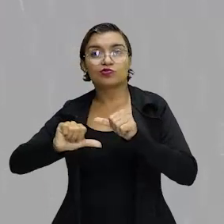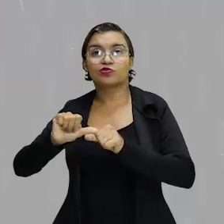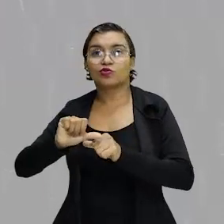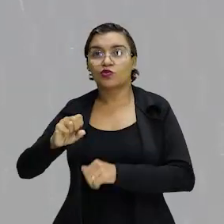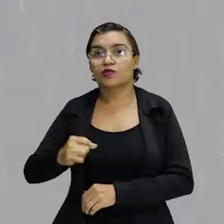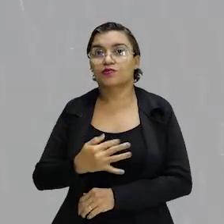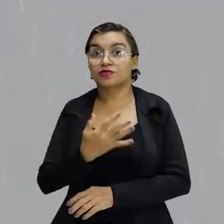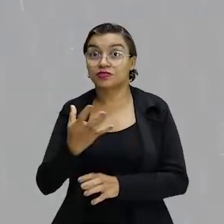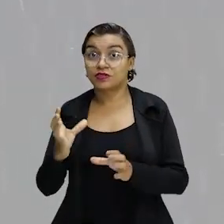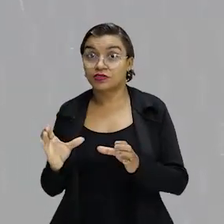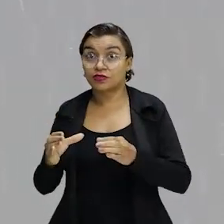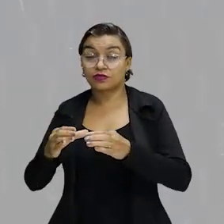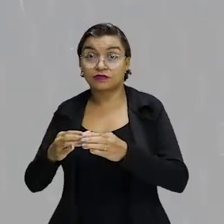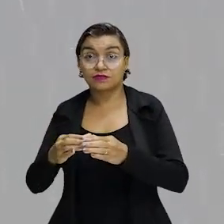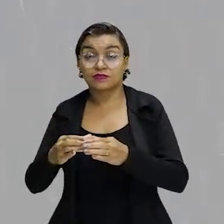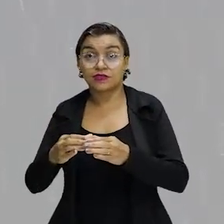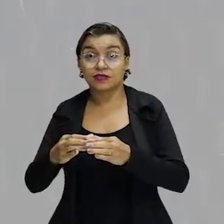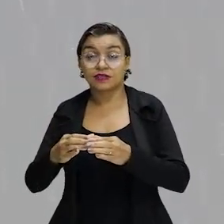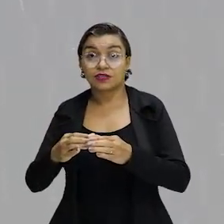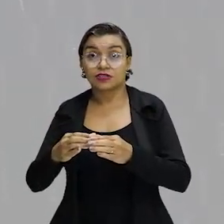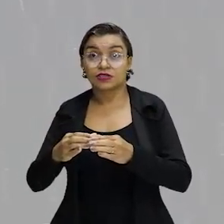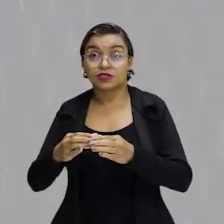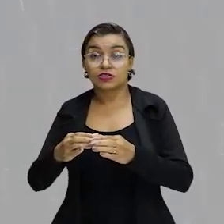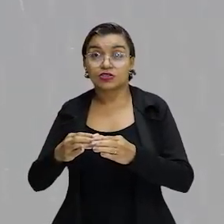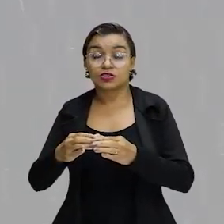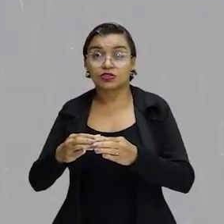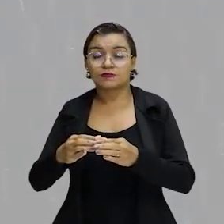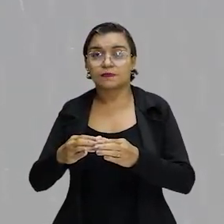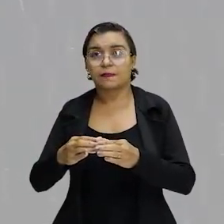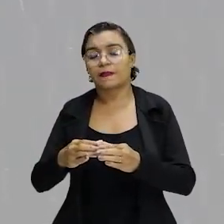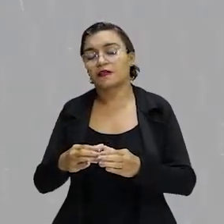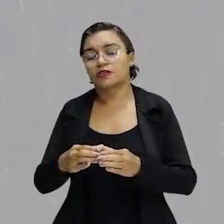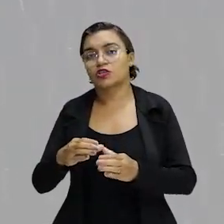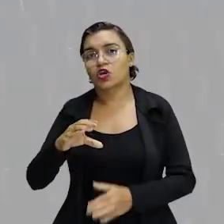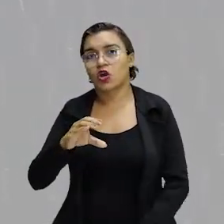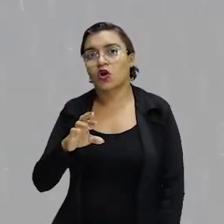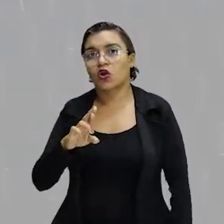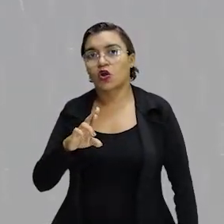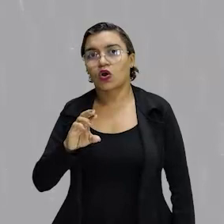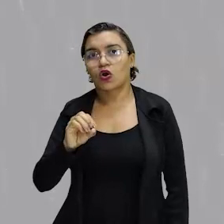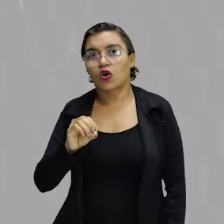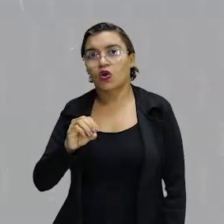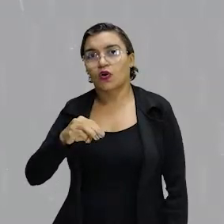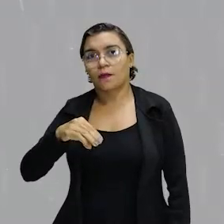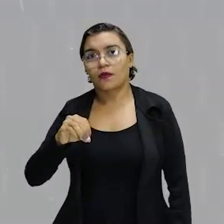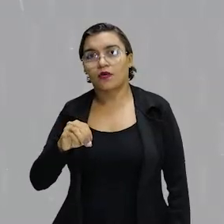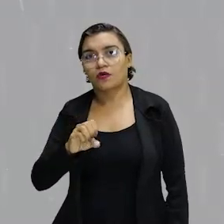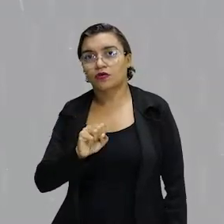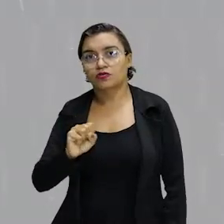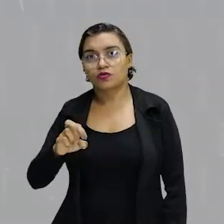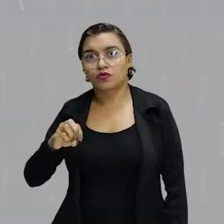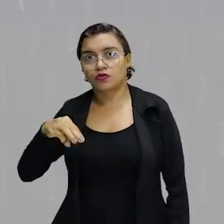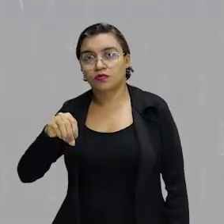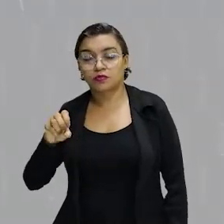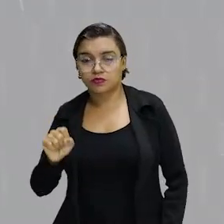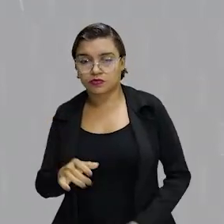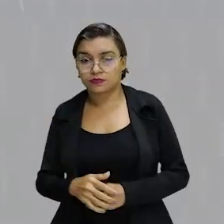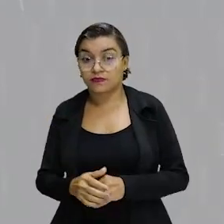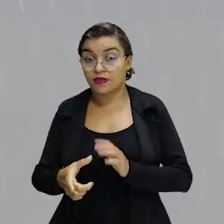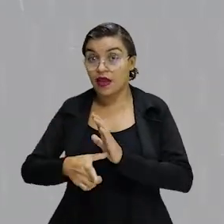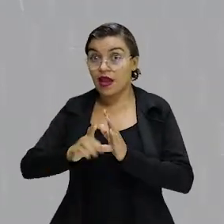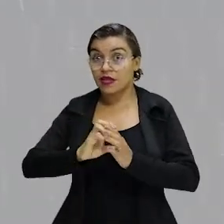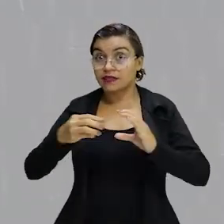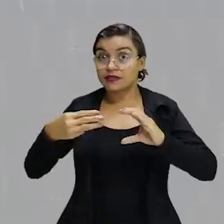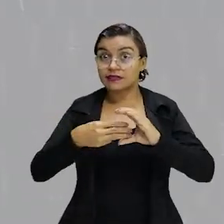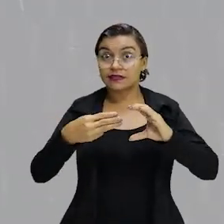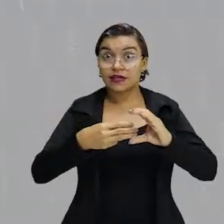de conjuntos de cromossomos presentes. Antes aqui só tinha um conjunto de cromossômico em cada um. Antes eram células